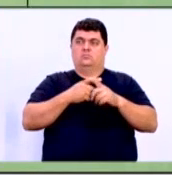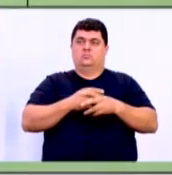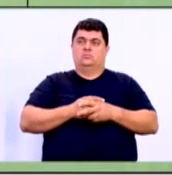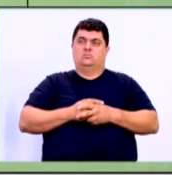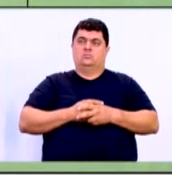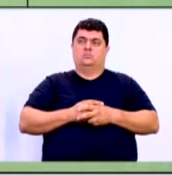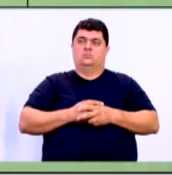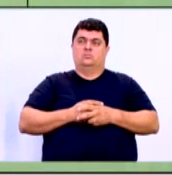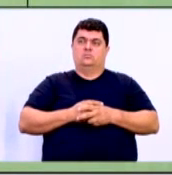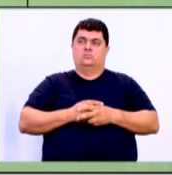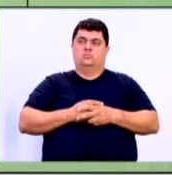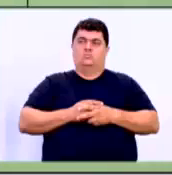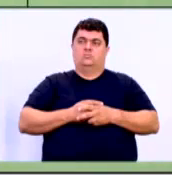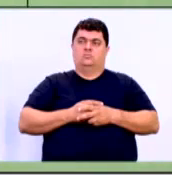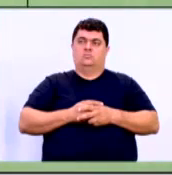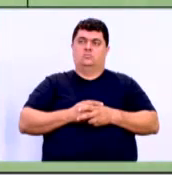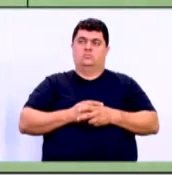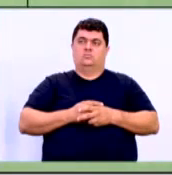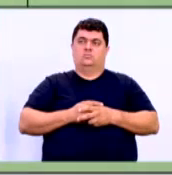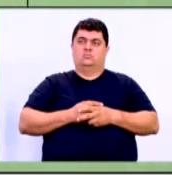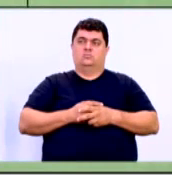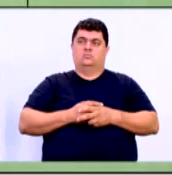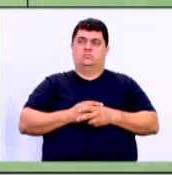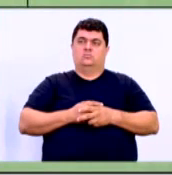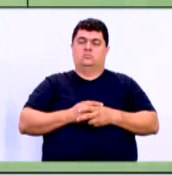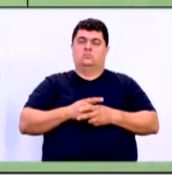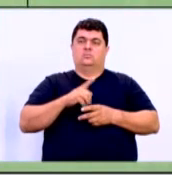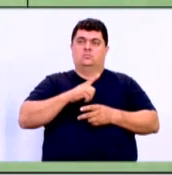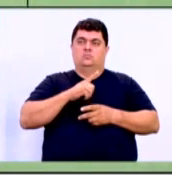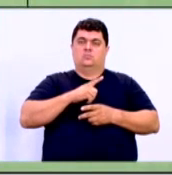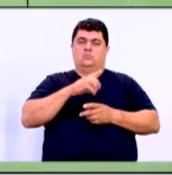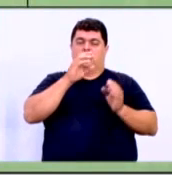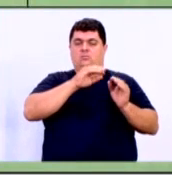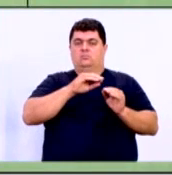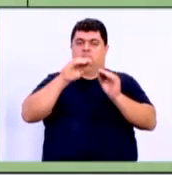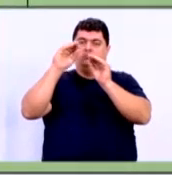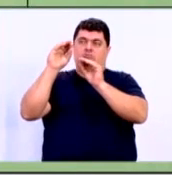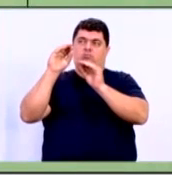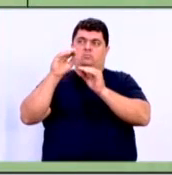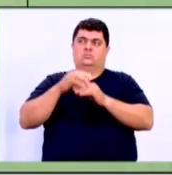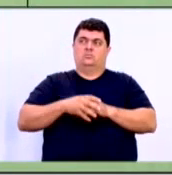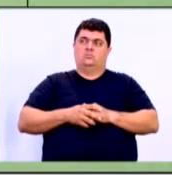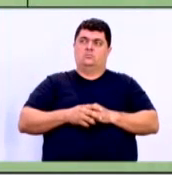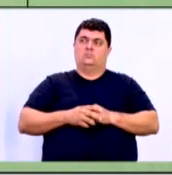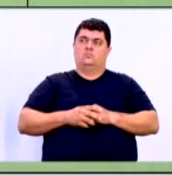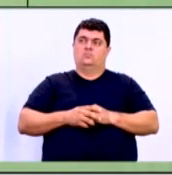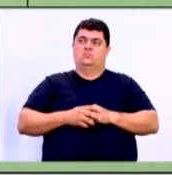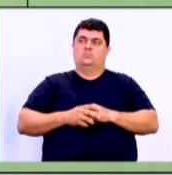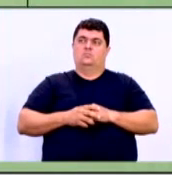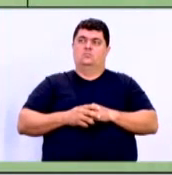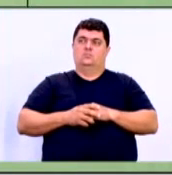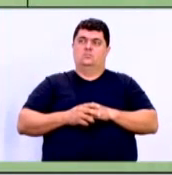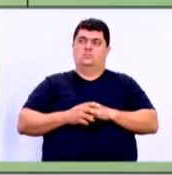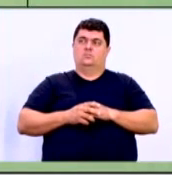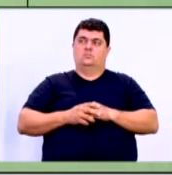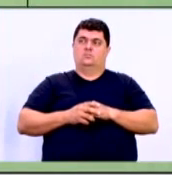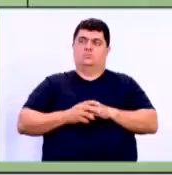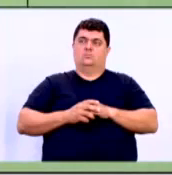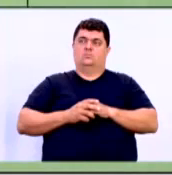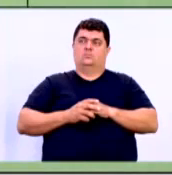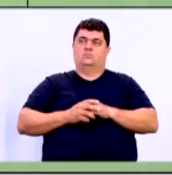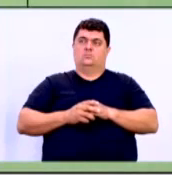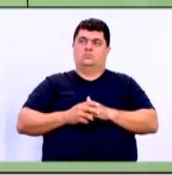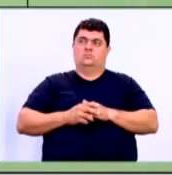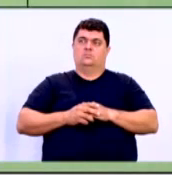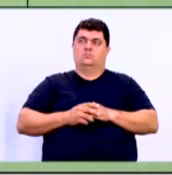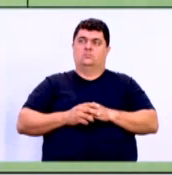unidade vendida vezes o valor de venda. E isso gera a receita líquida, nosso primeiro item aqui,